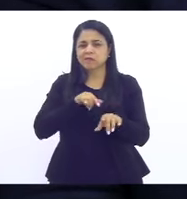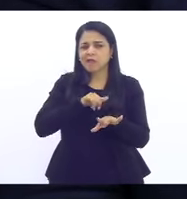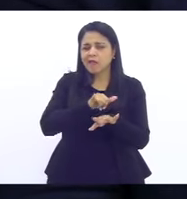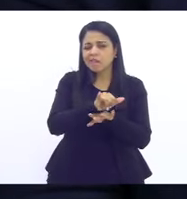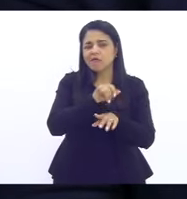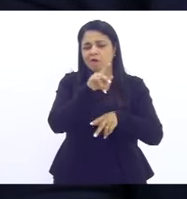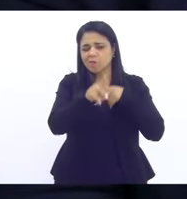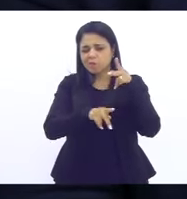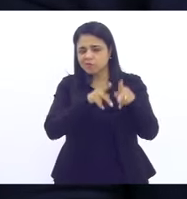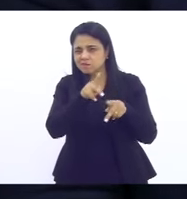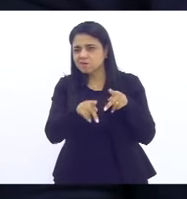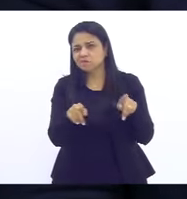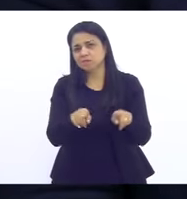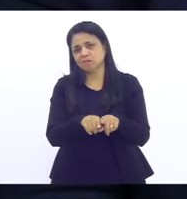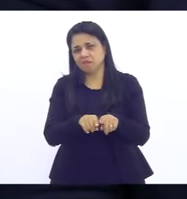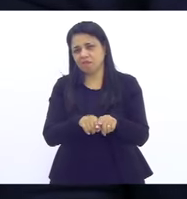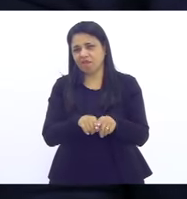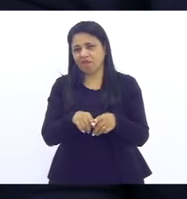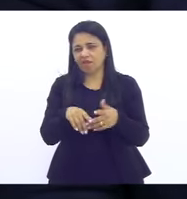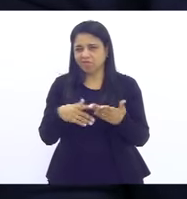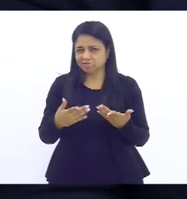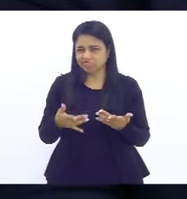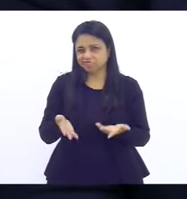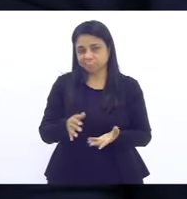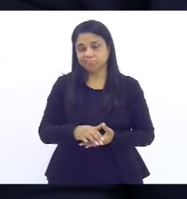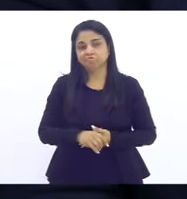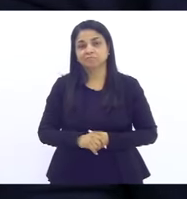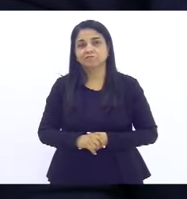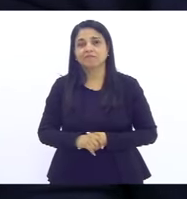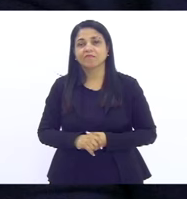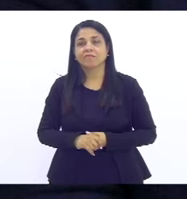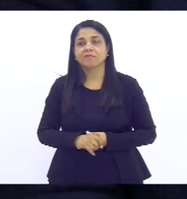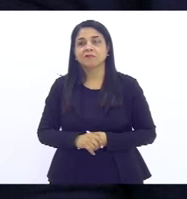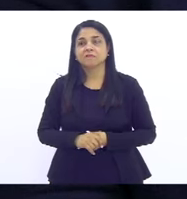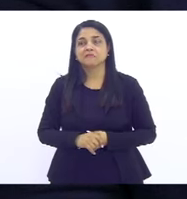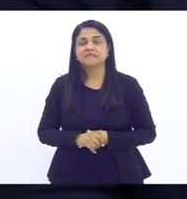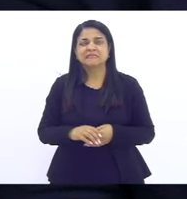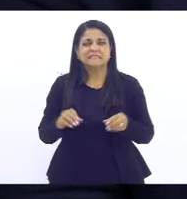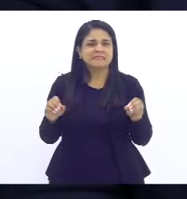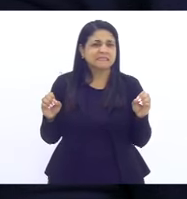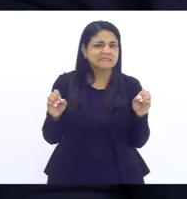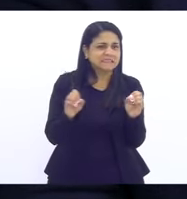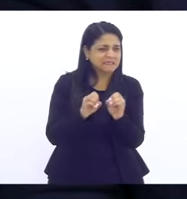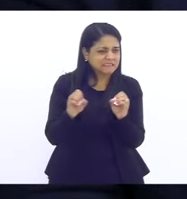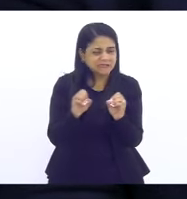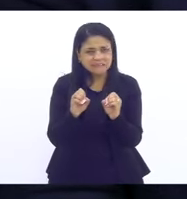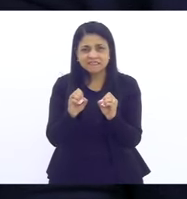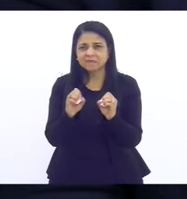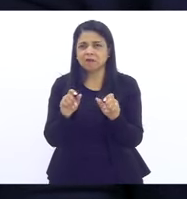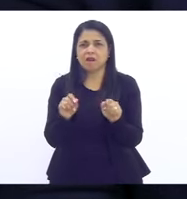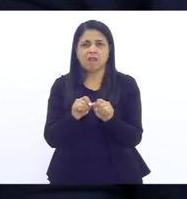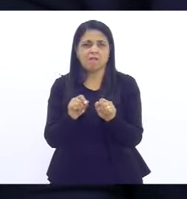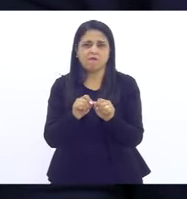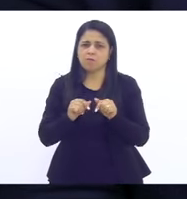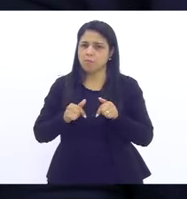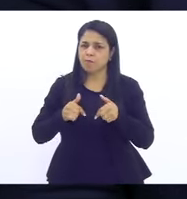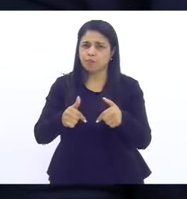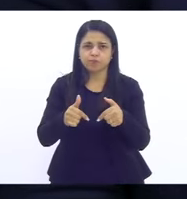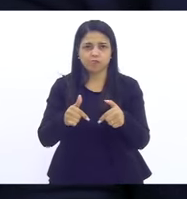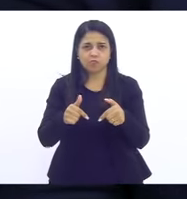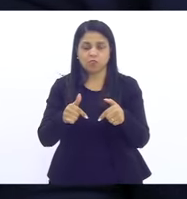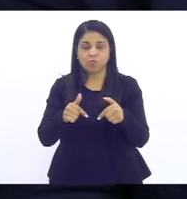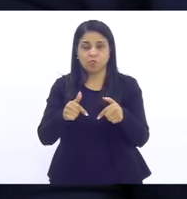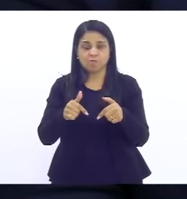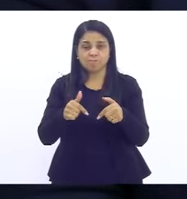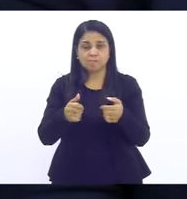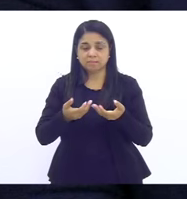com a barriga. Né? E nada é feito, de fato, para que se preste um serviço